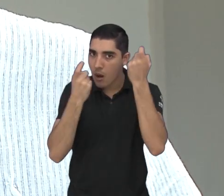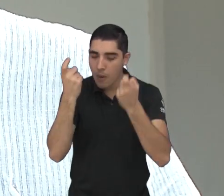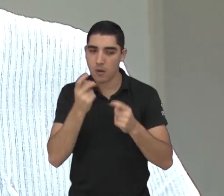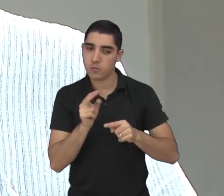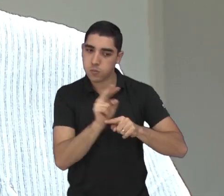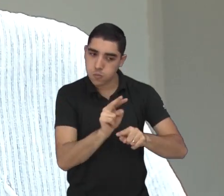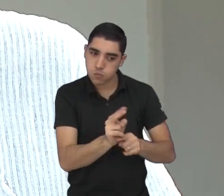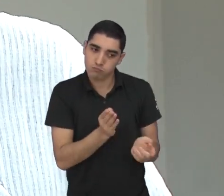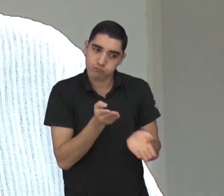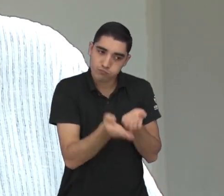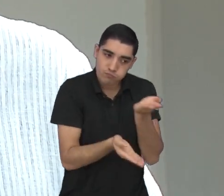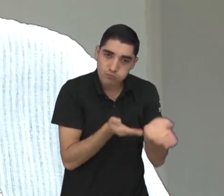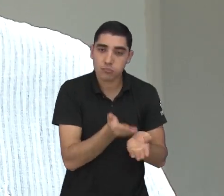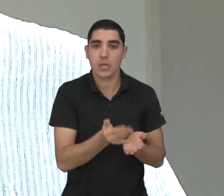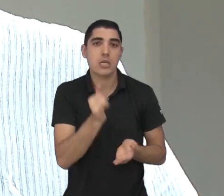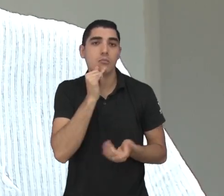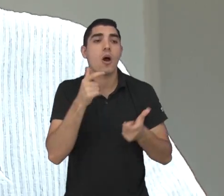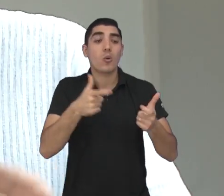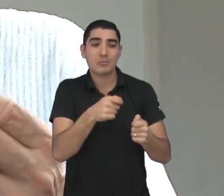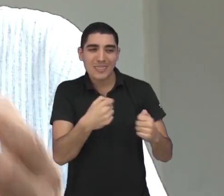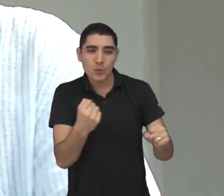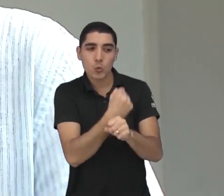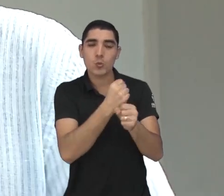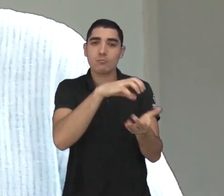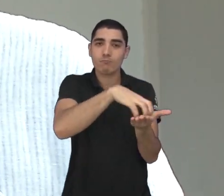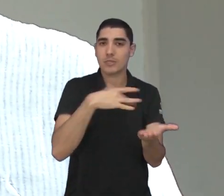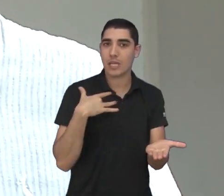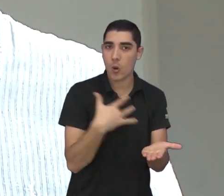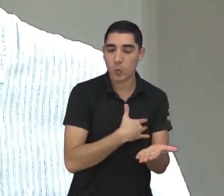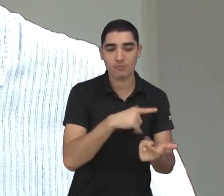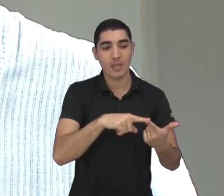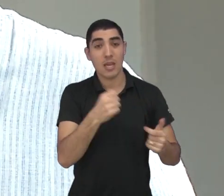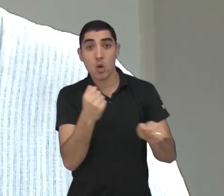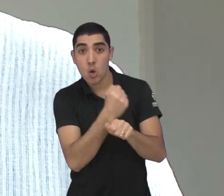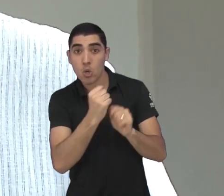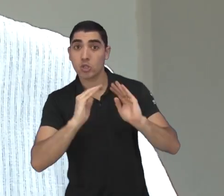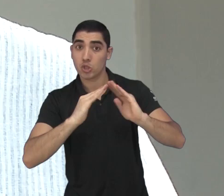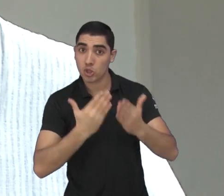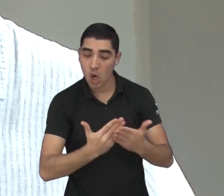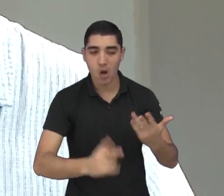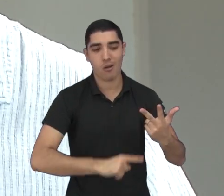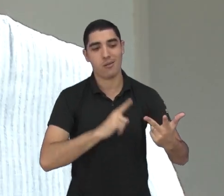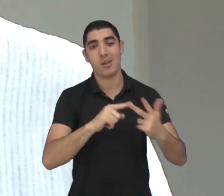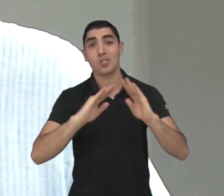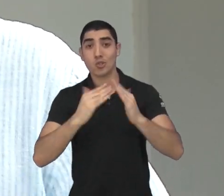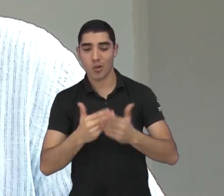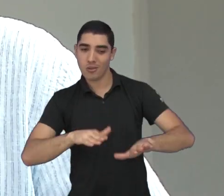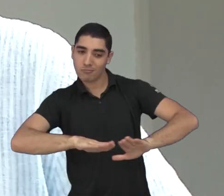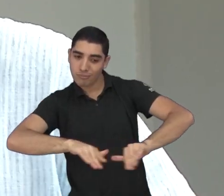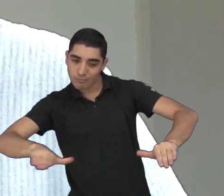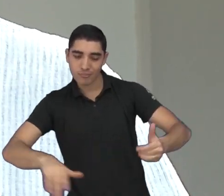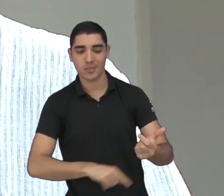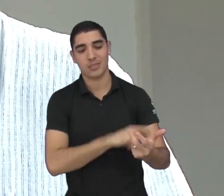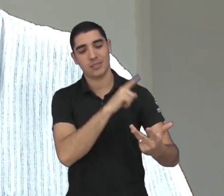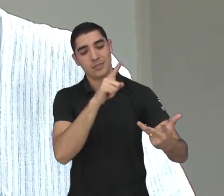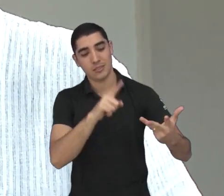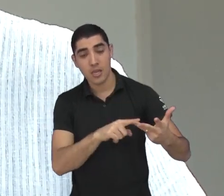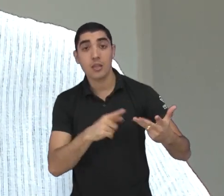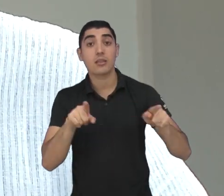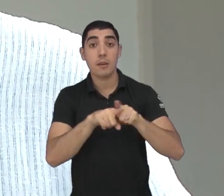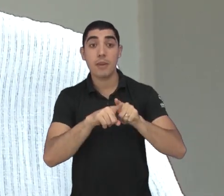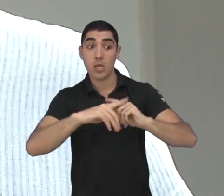políticas setoriais. Então, onde colocar um posto de saúde, onde precisa escola, creche, qual